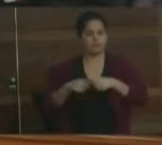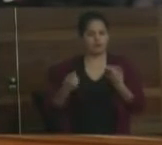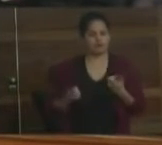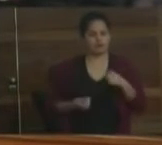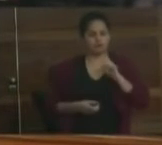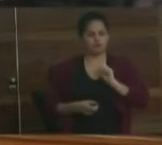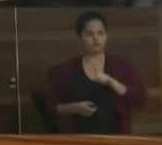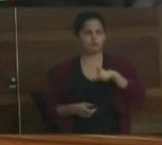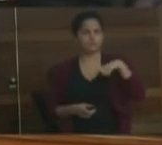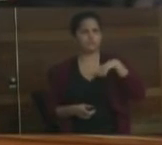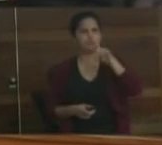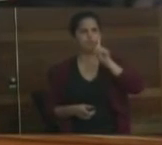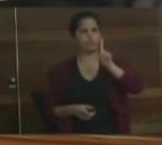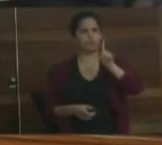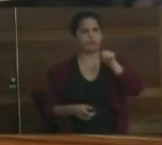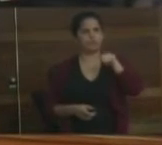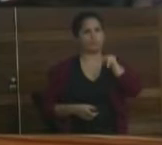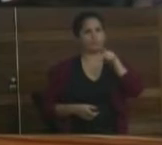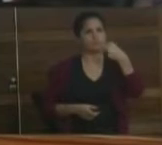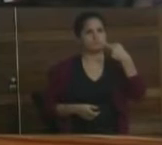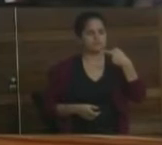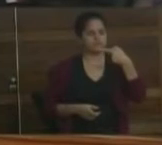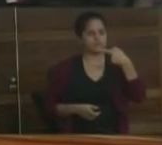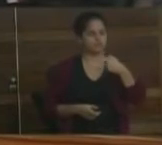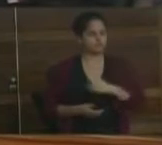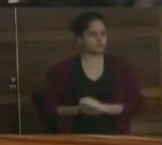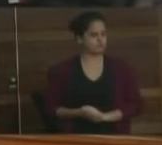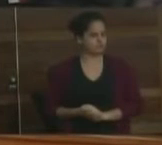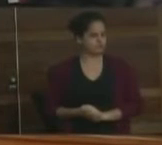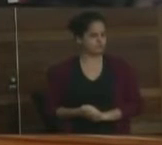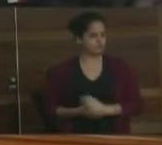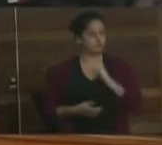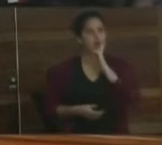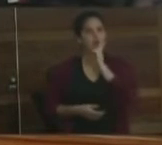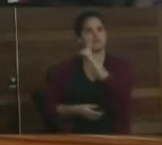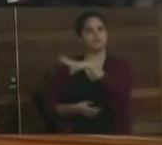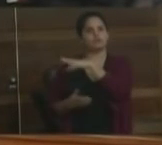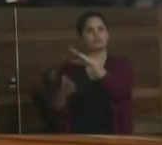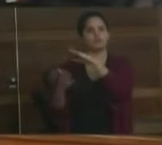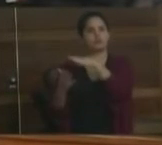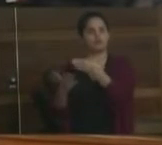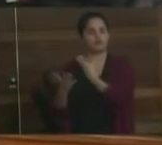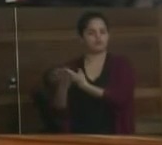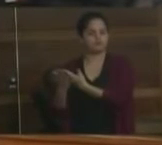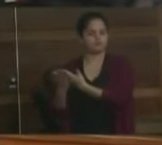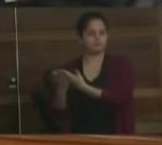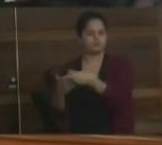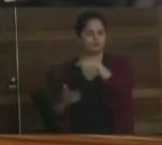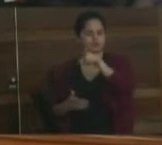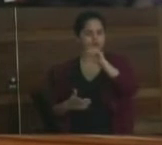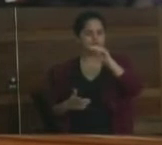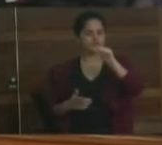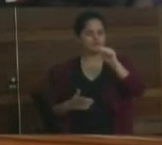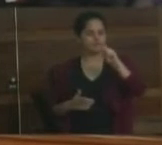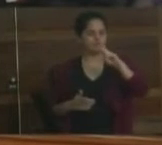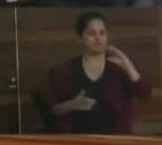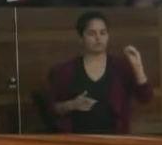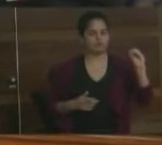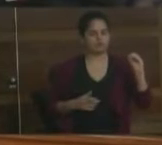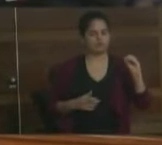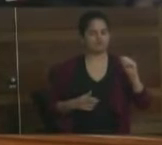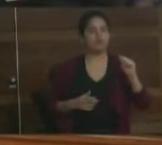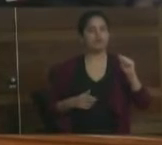ponto 7 acima somente né aí a gente tá vendo aí falou lá o travassos na capoeira de um de 1ª a 4ª série